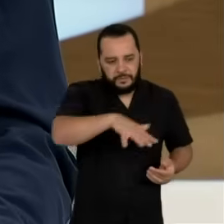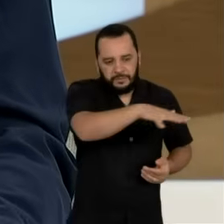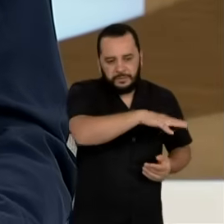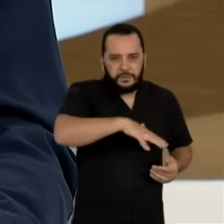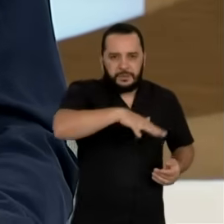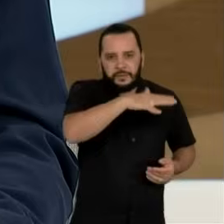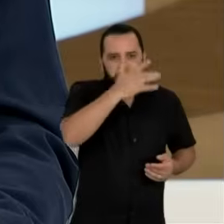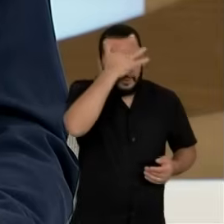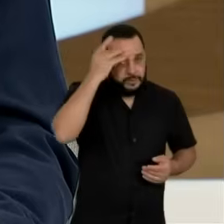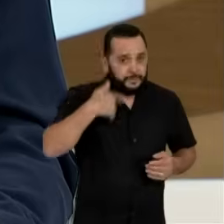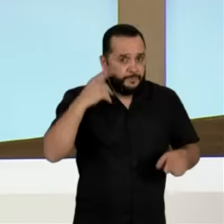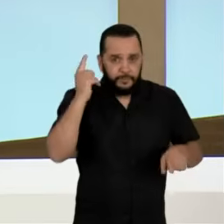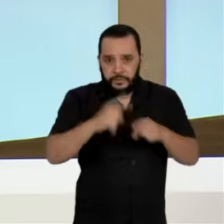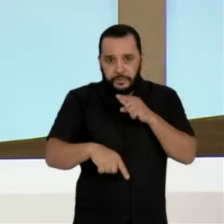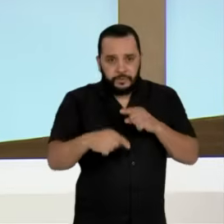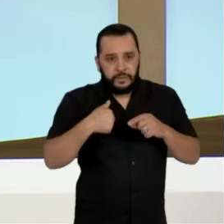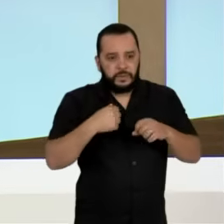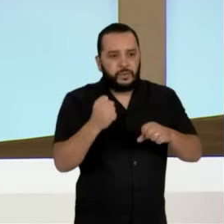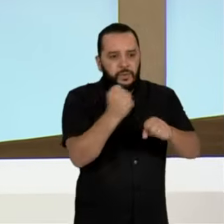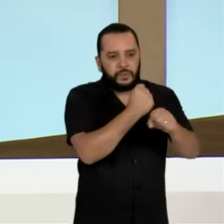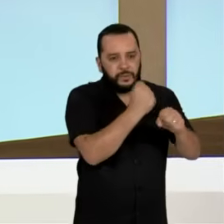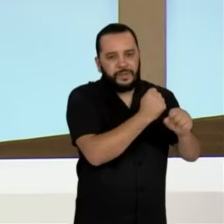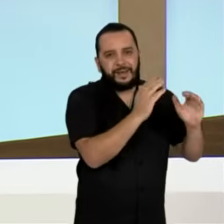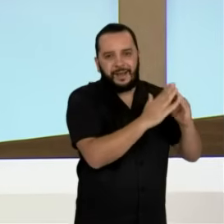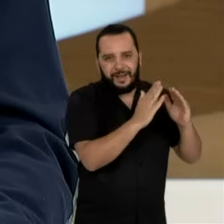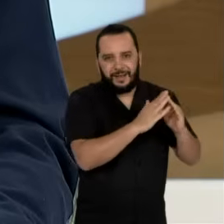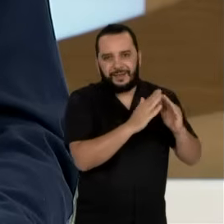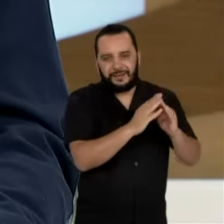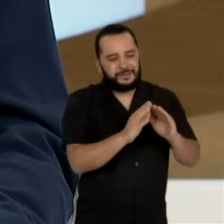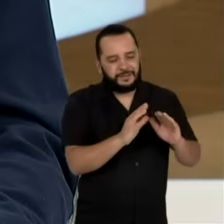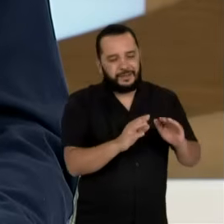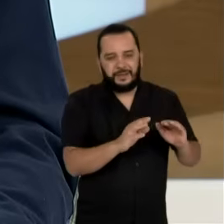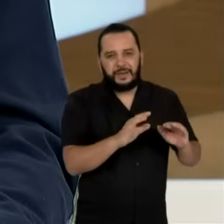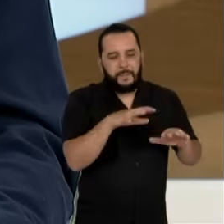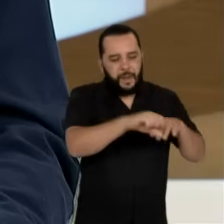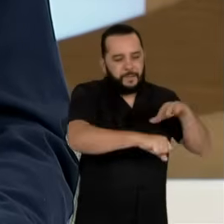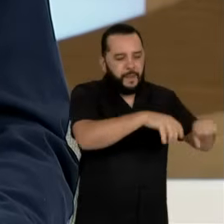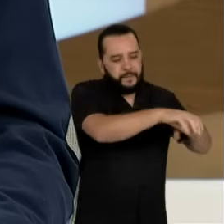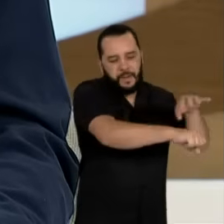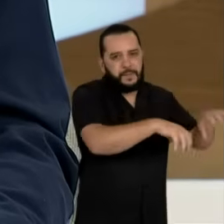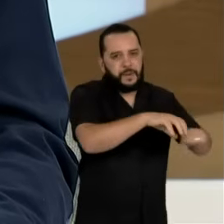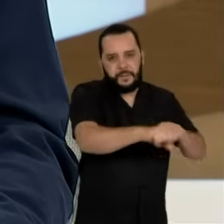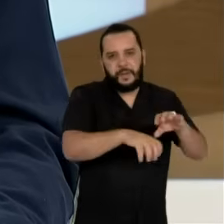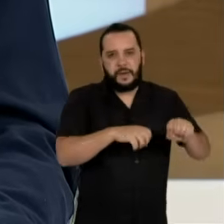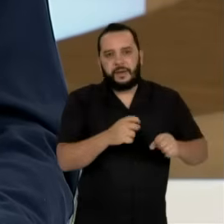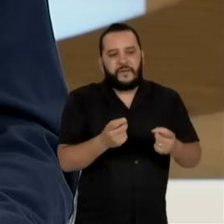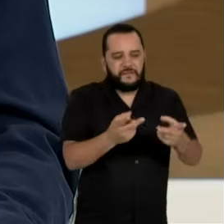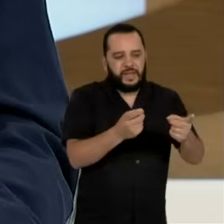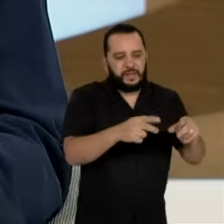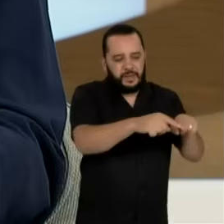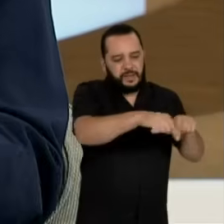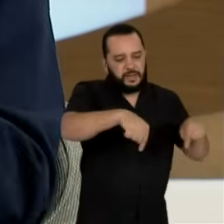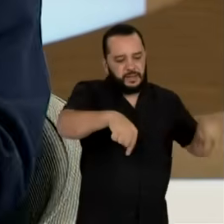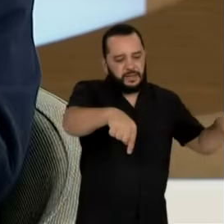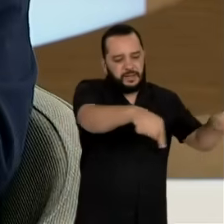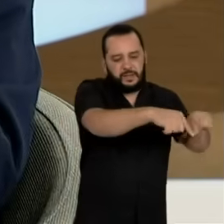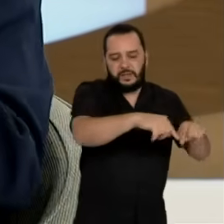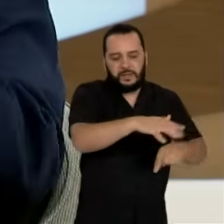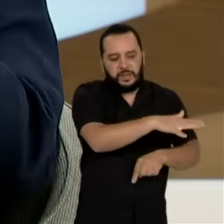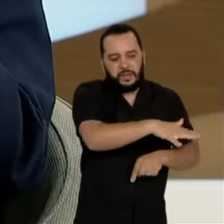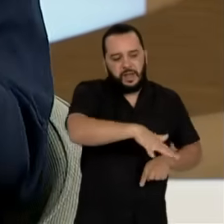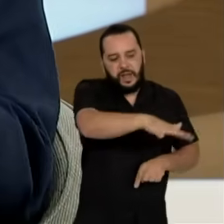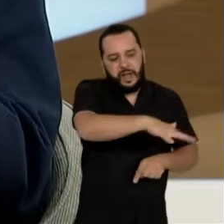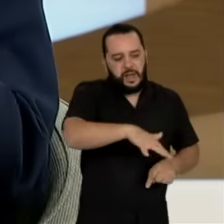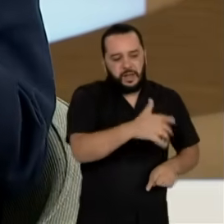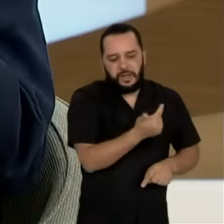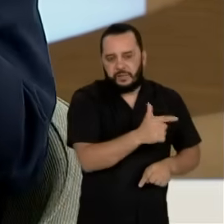imobiliária. Onde nós trabalhamos, nós não trabalhamos em nenhuma área que há essa questão de venda de lote e tal. Nas áreas que a gente trabalha,